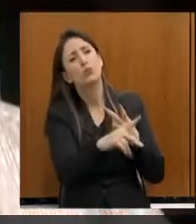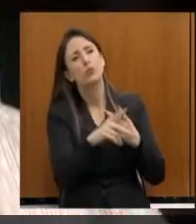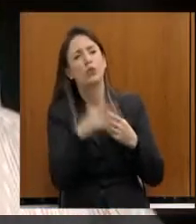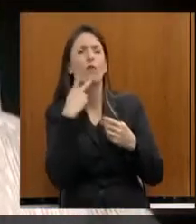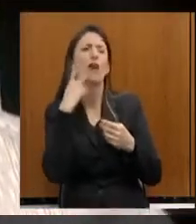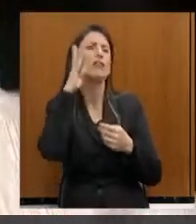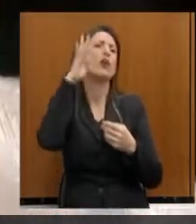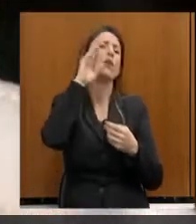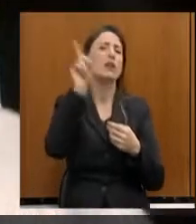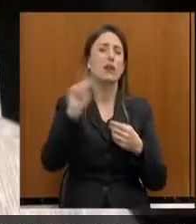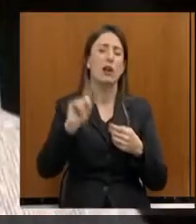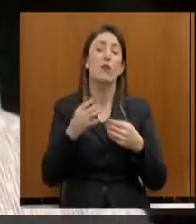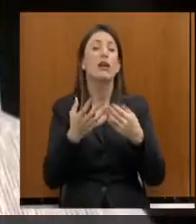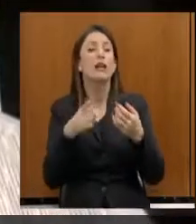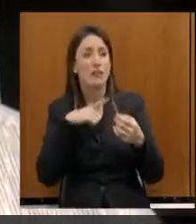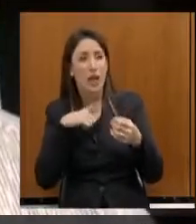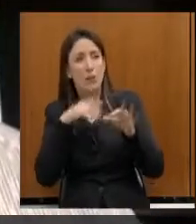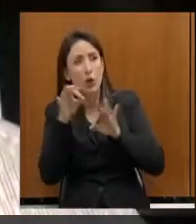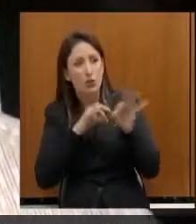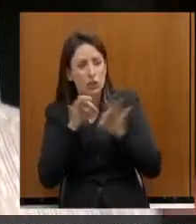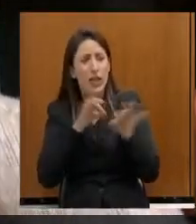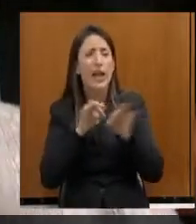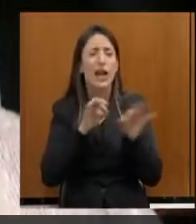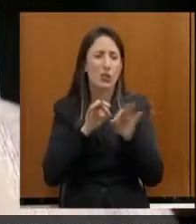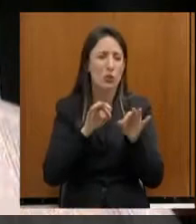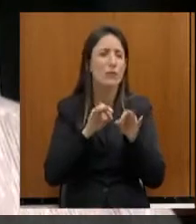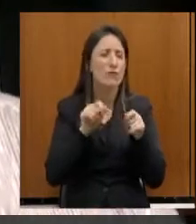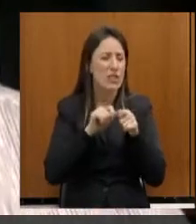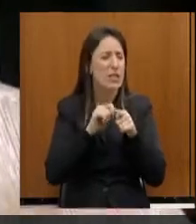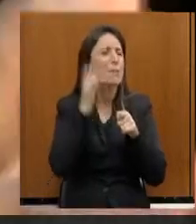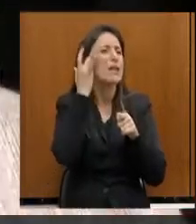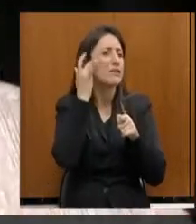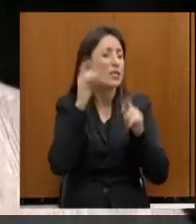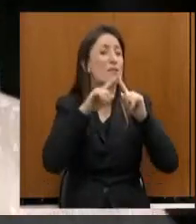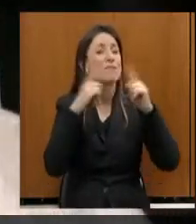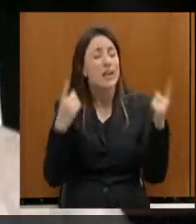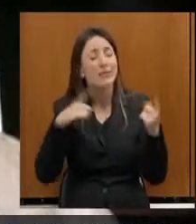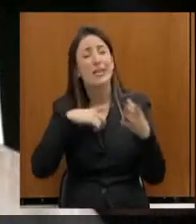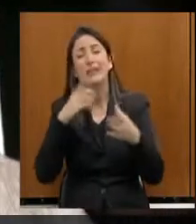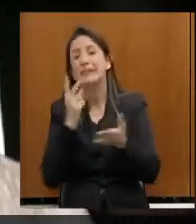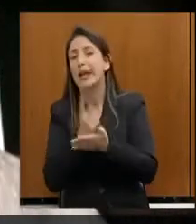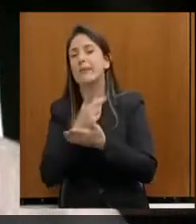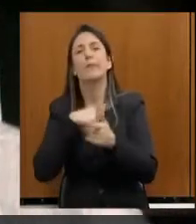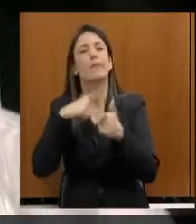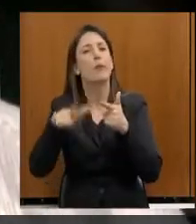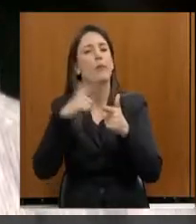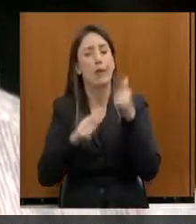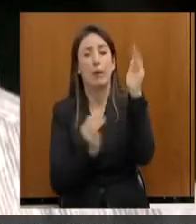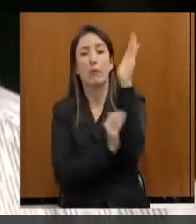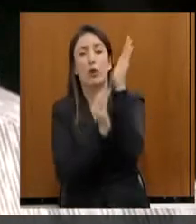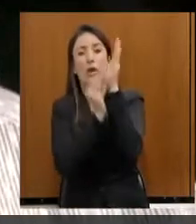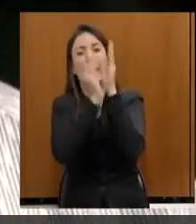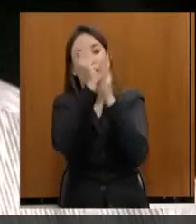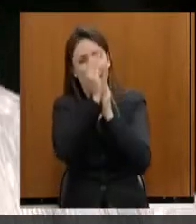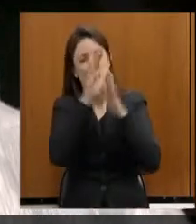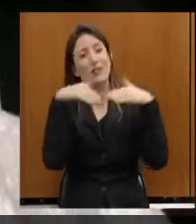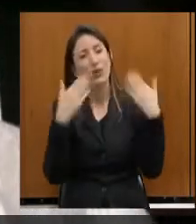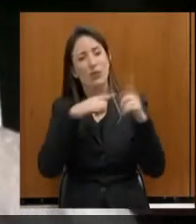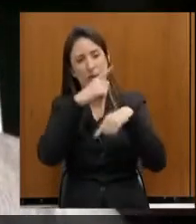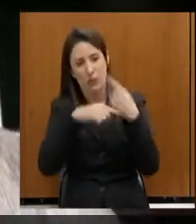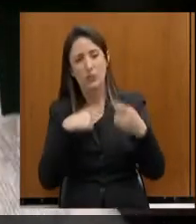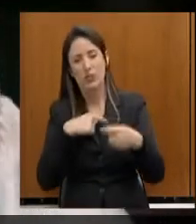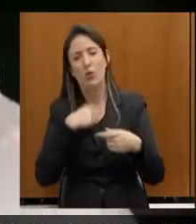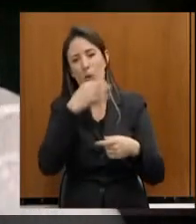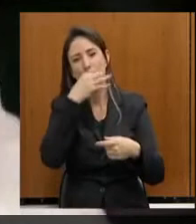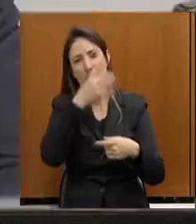projeto de facilitação mas nós temos um problema da desde a burocratização depois eu volto a fazer o comentário para